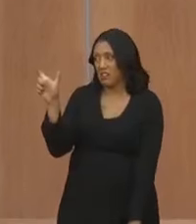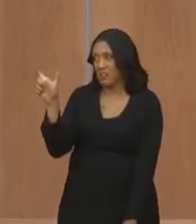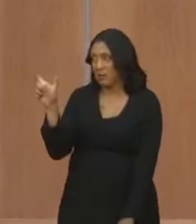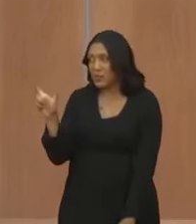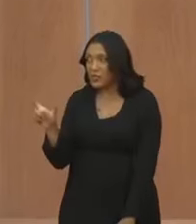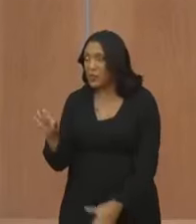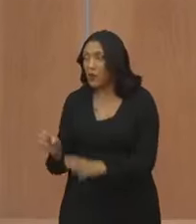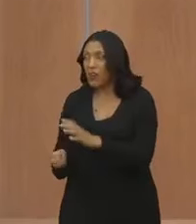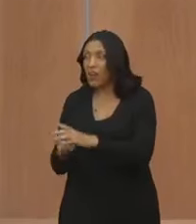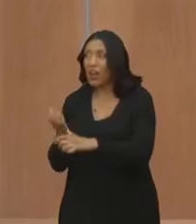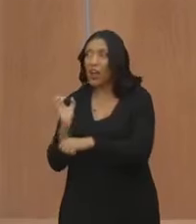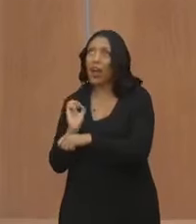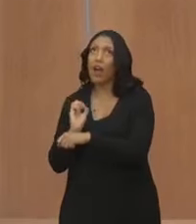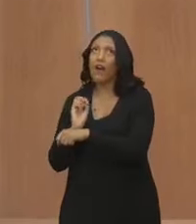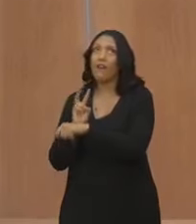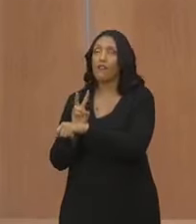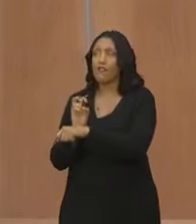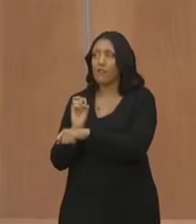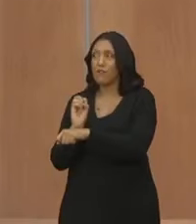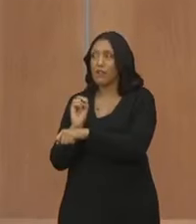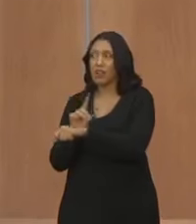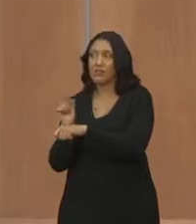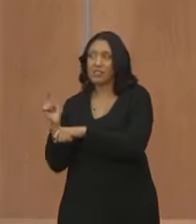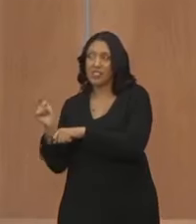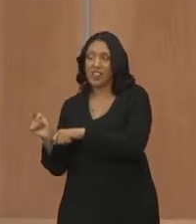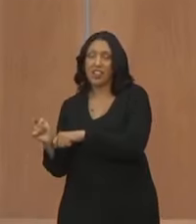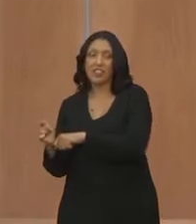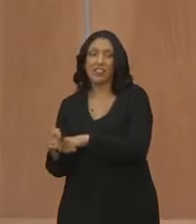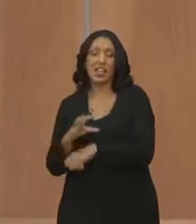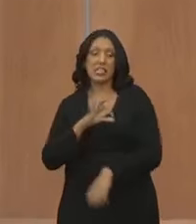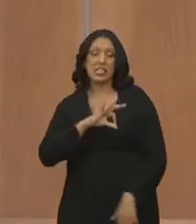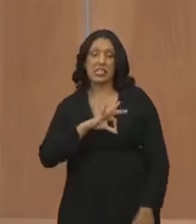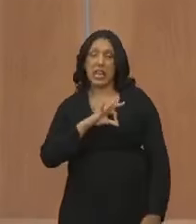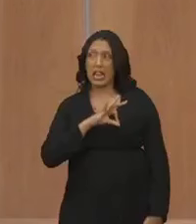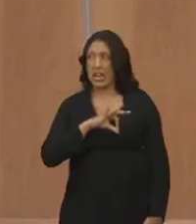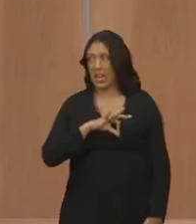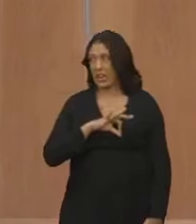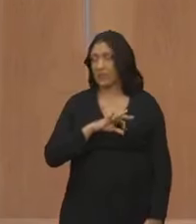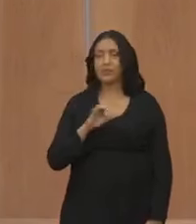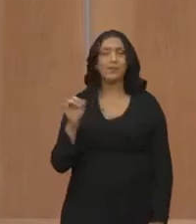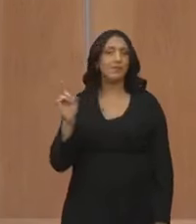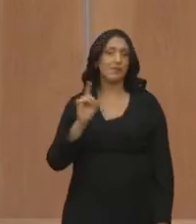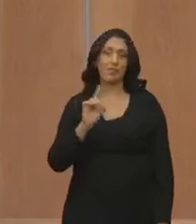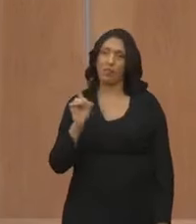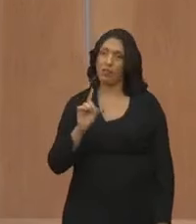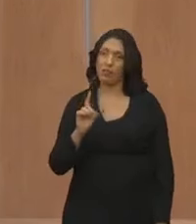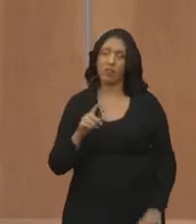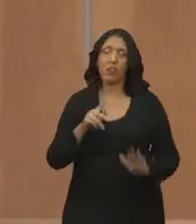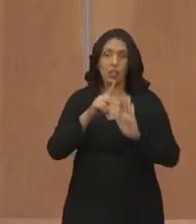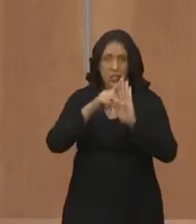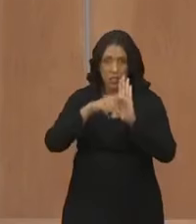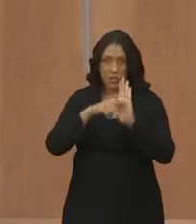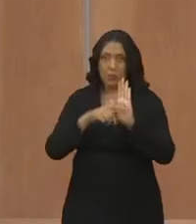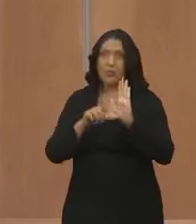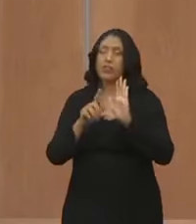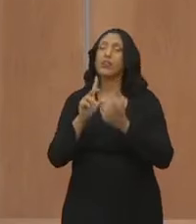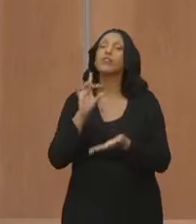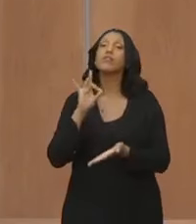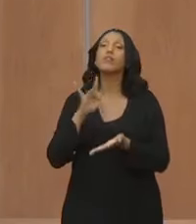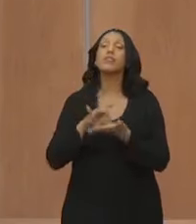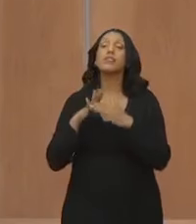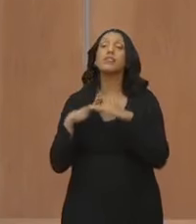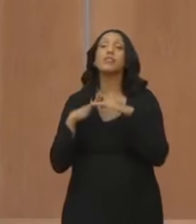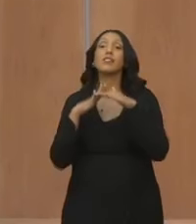população daquela região, ali do Veranejal, Irajá, enfim, de toda aquela região. E aqui eu não quero